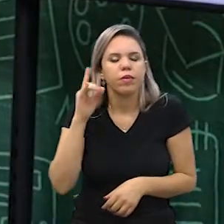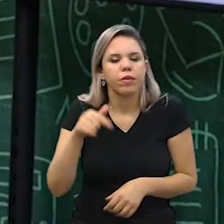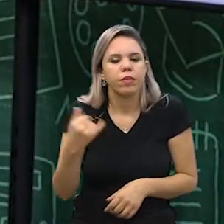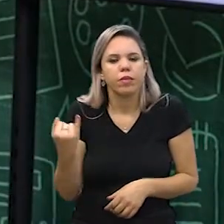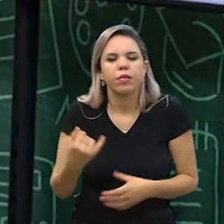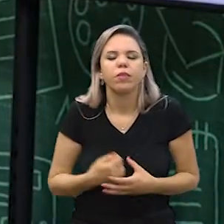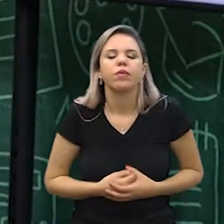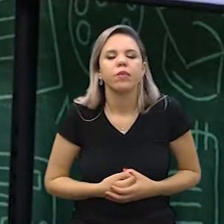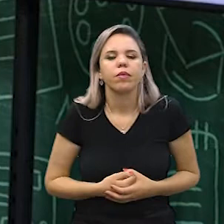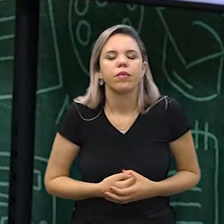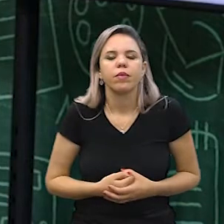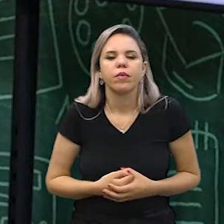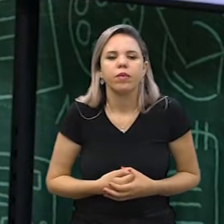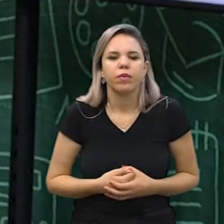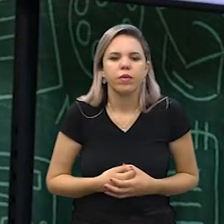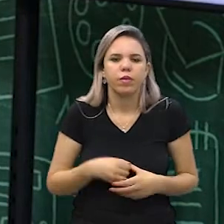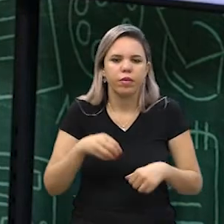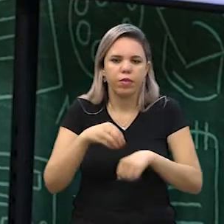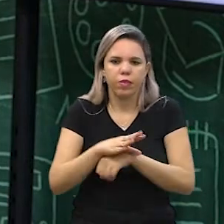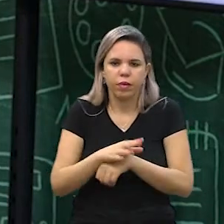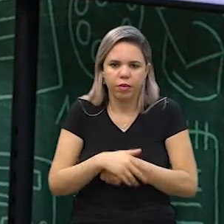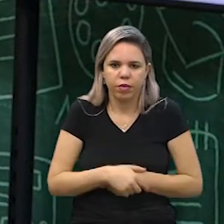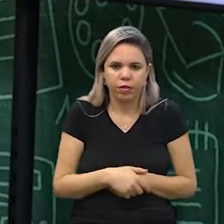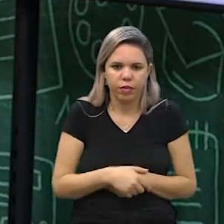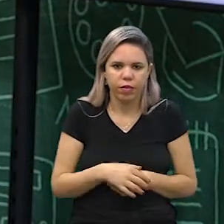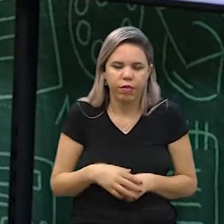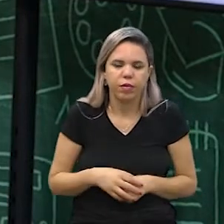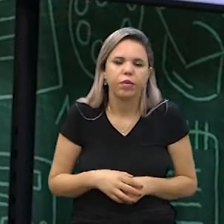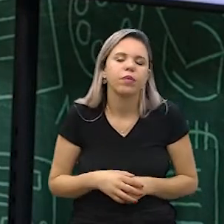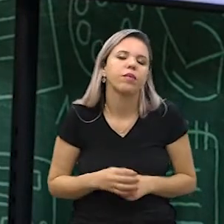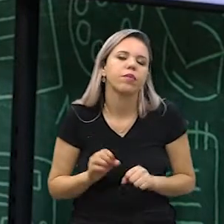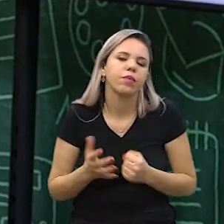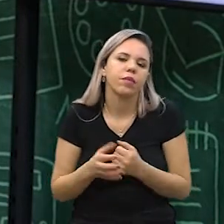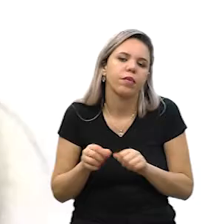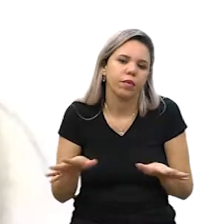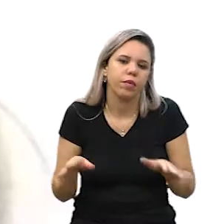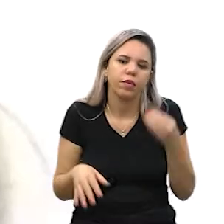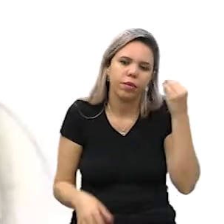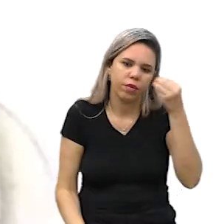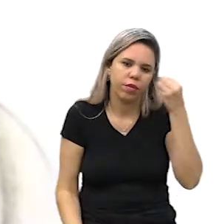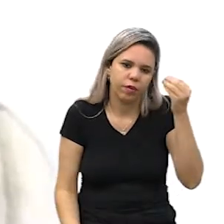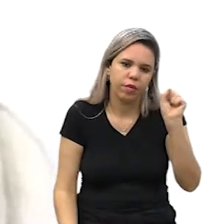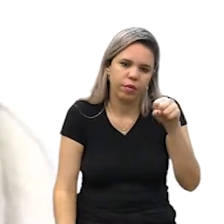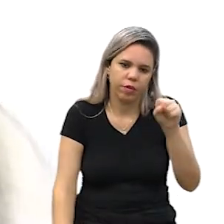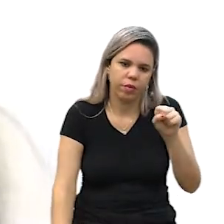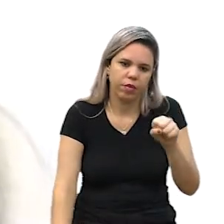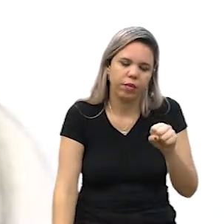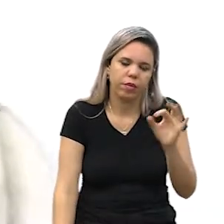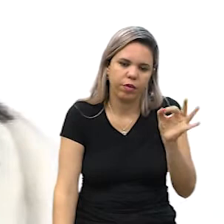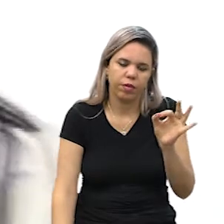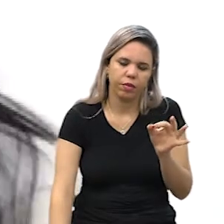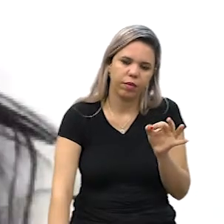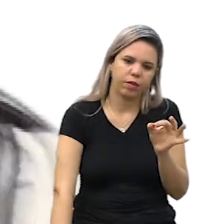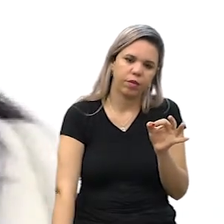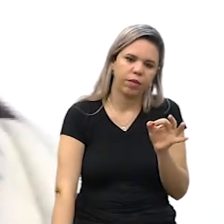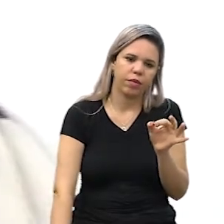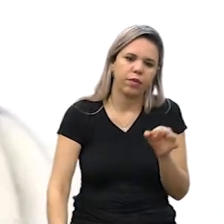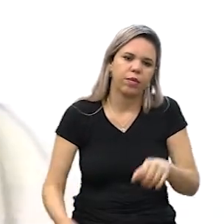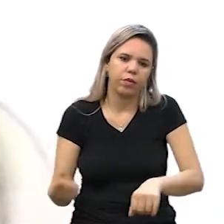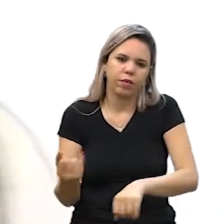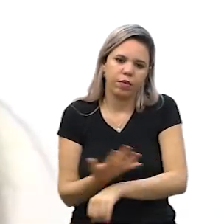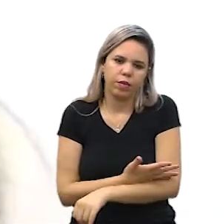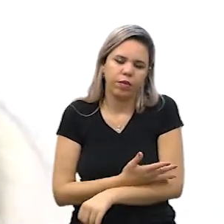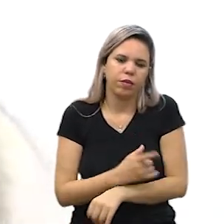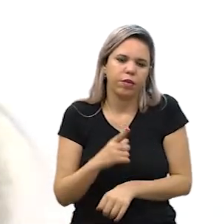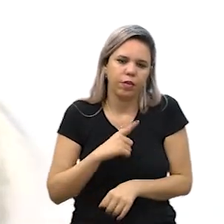extremamente importante, esse lado que trouxe, né, a pandemia. Sim, sim, com certeza. A questão socioemocional,